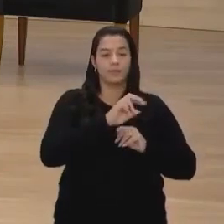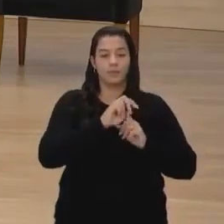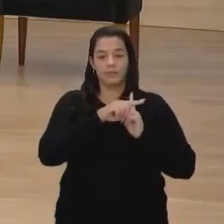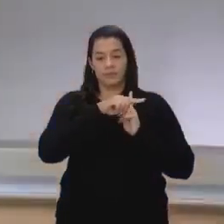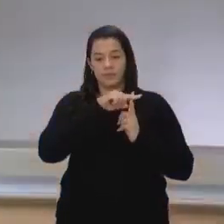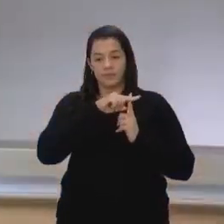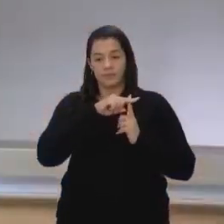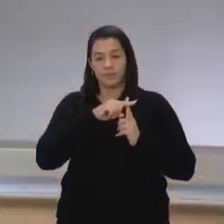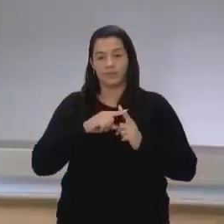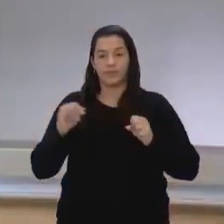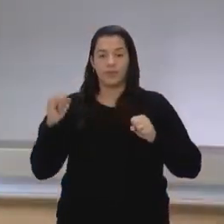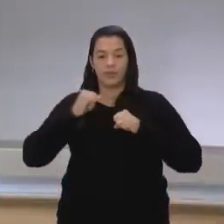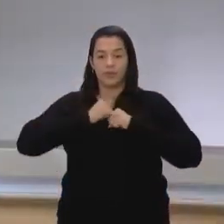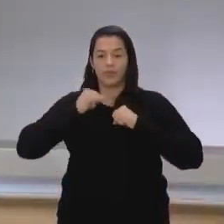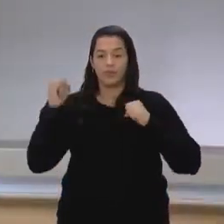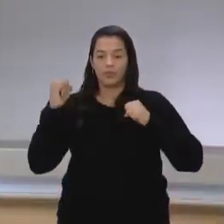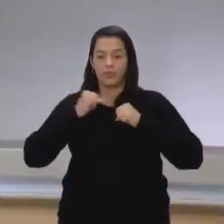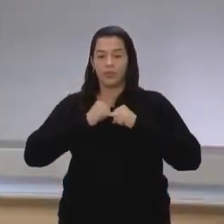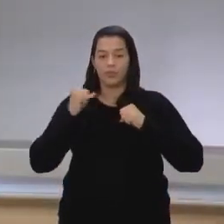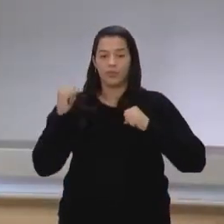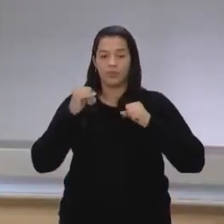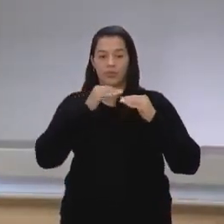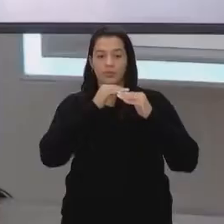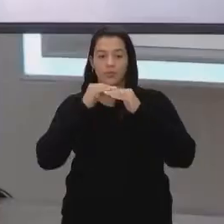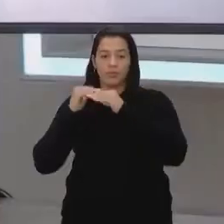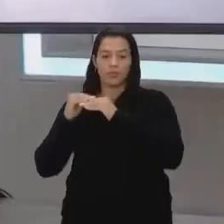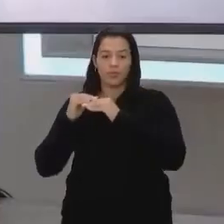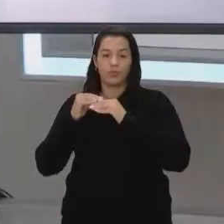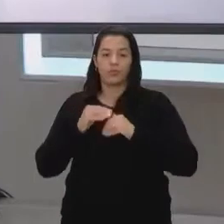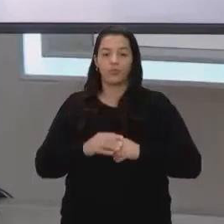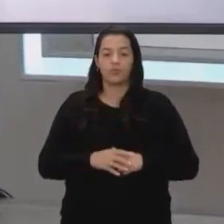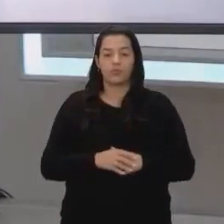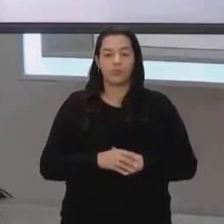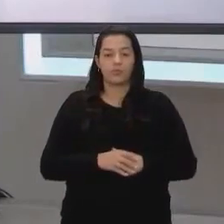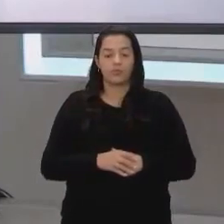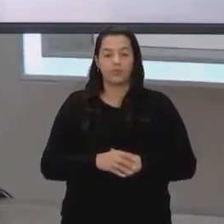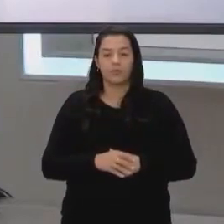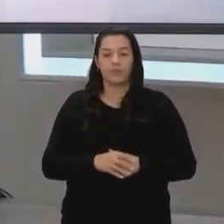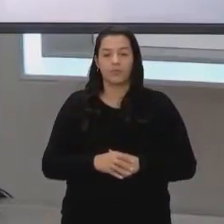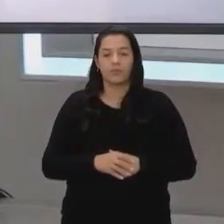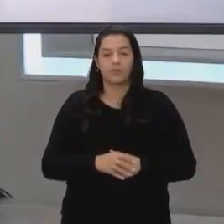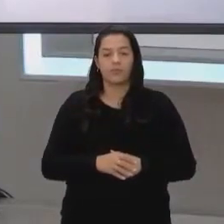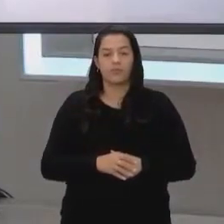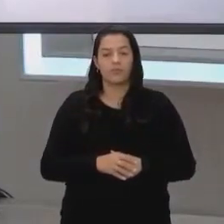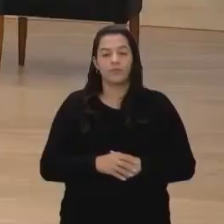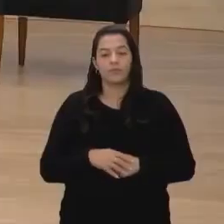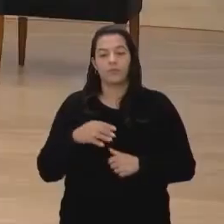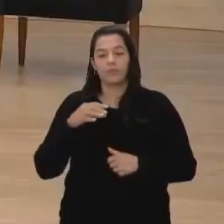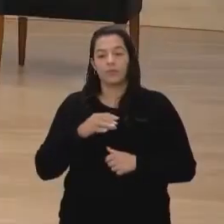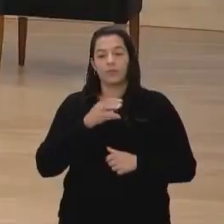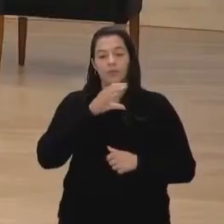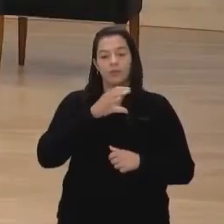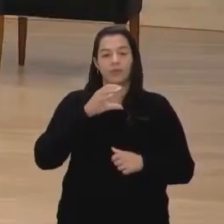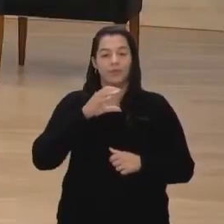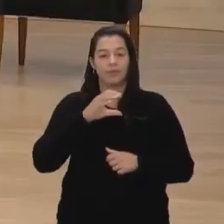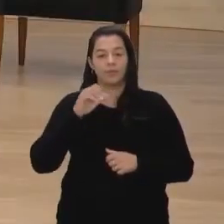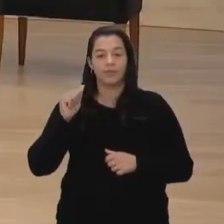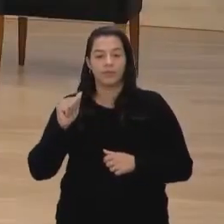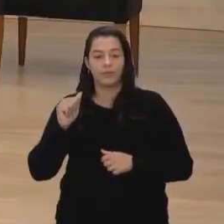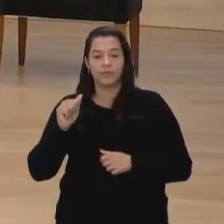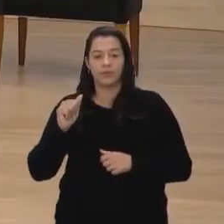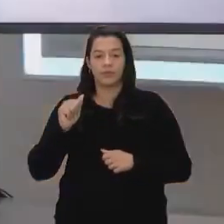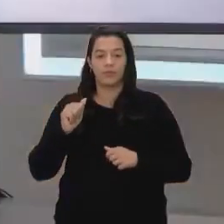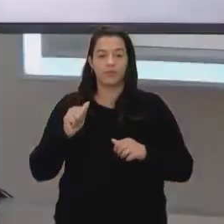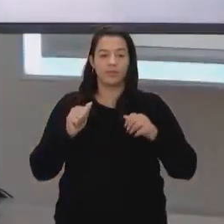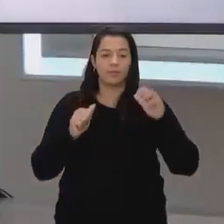positiva. O íon seria o quê? Algo neutro? Íon é justamente no que o cálcio se transformou.